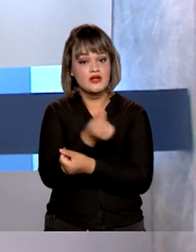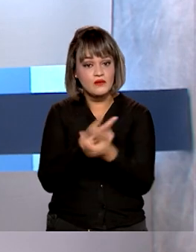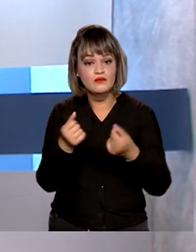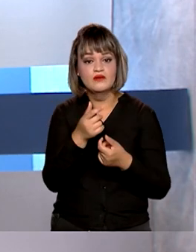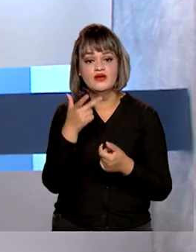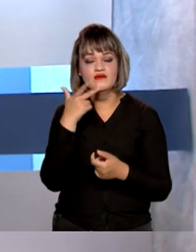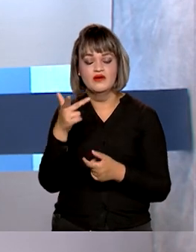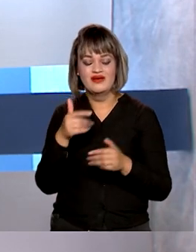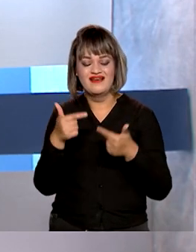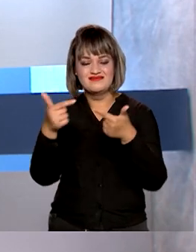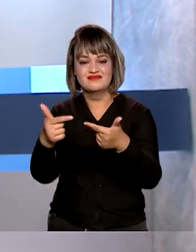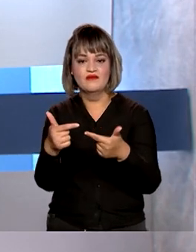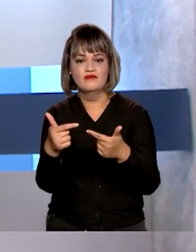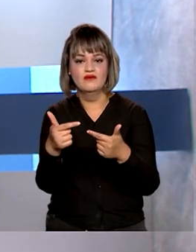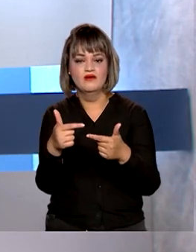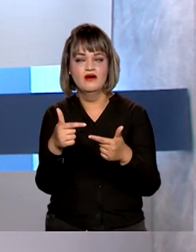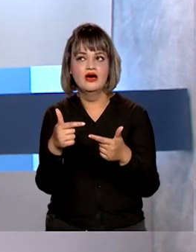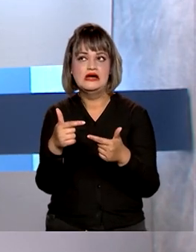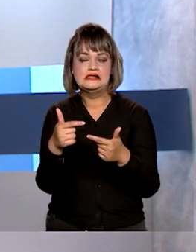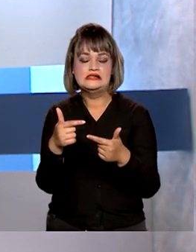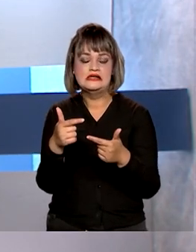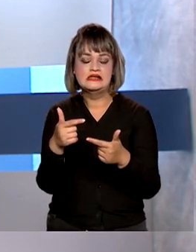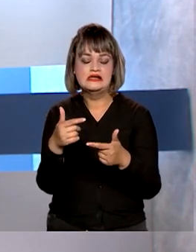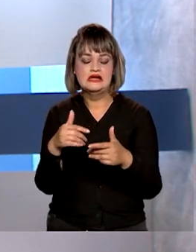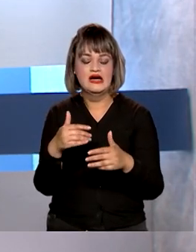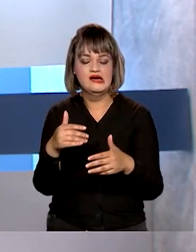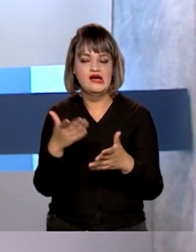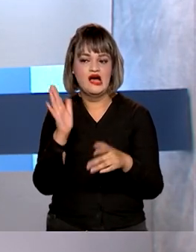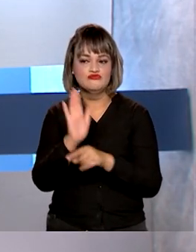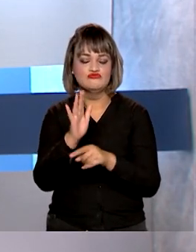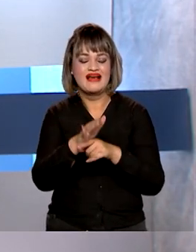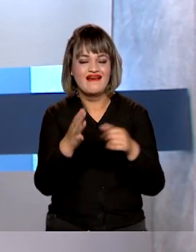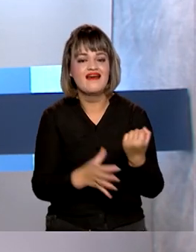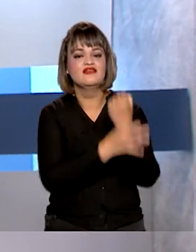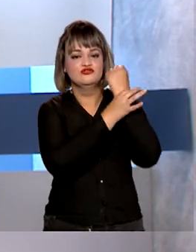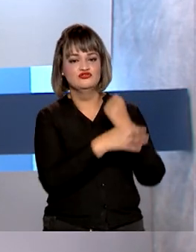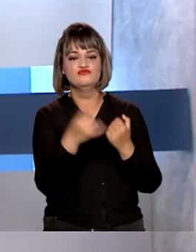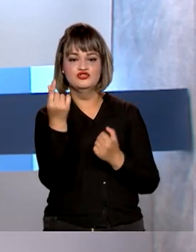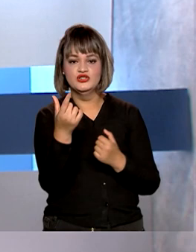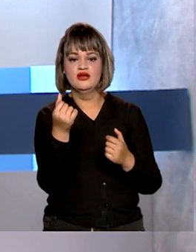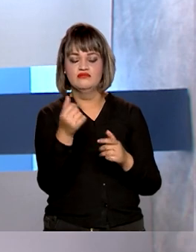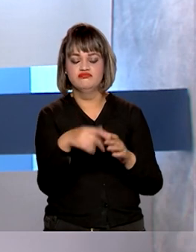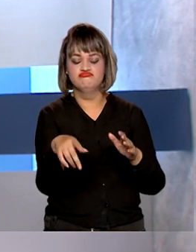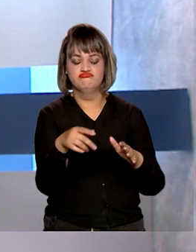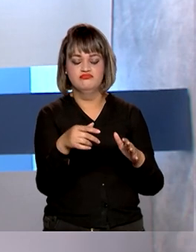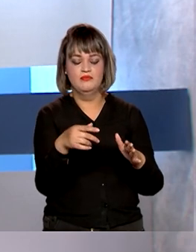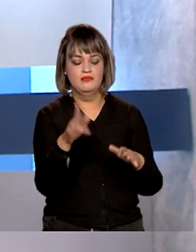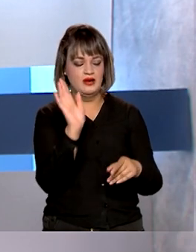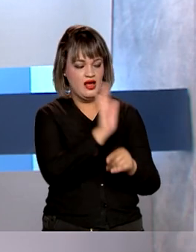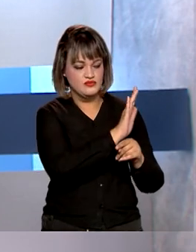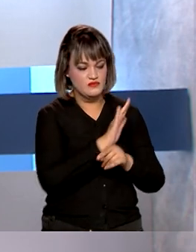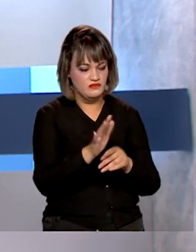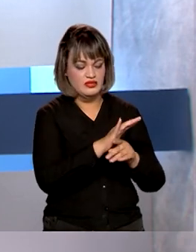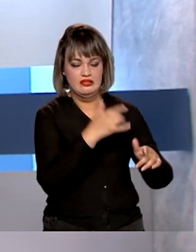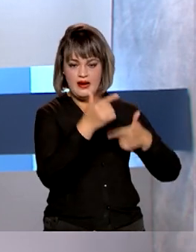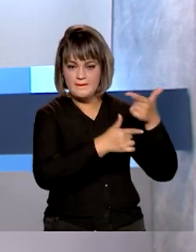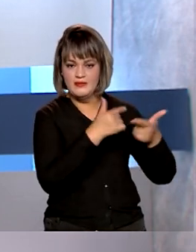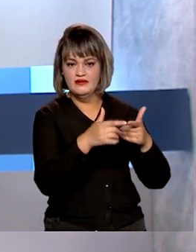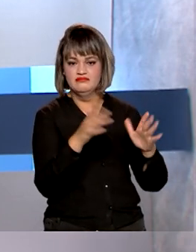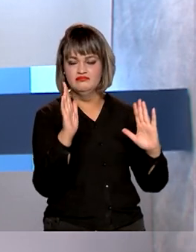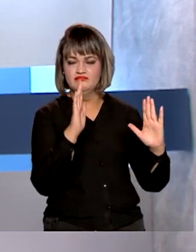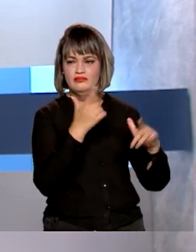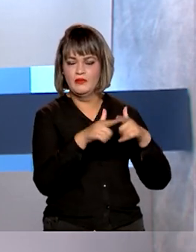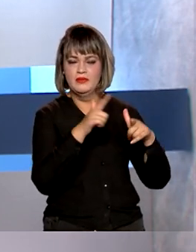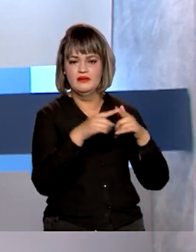com a ação governo federal reitera os esforços de garantir a oferta regular dos serviços e reduzir os efeitos